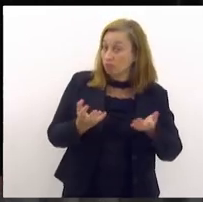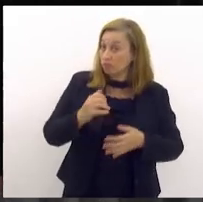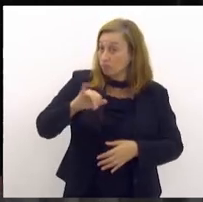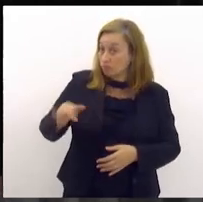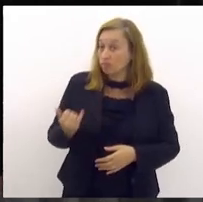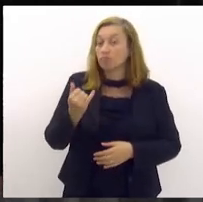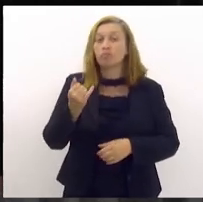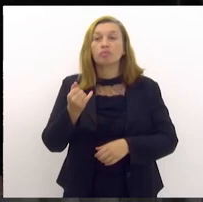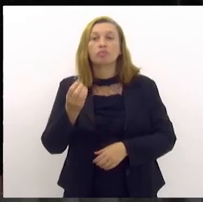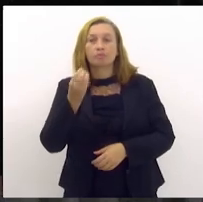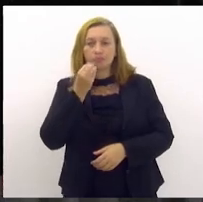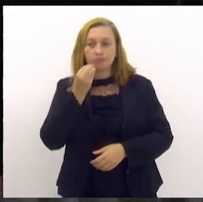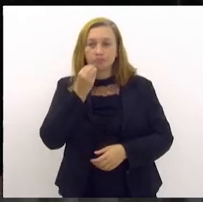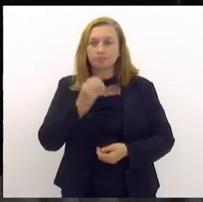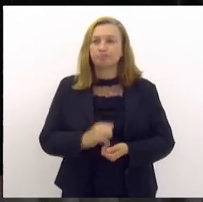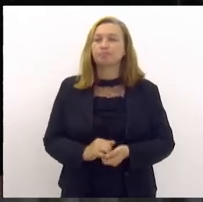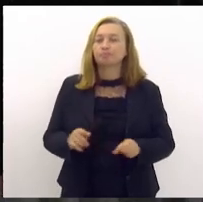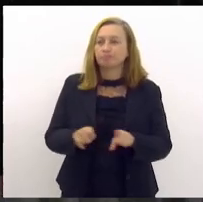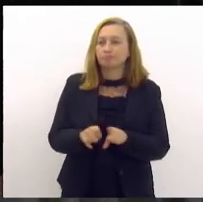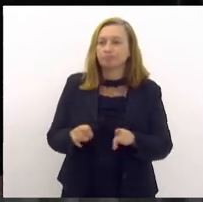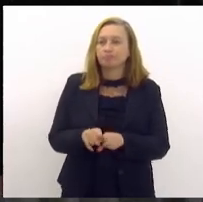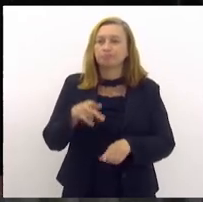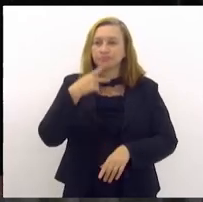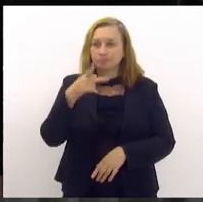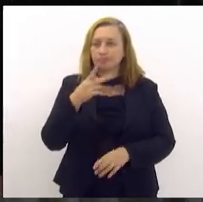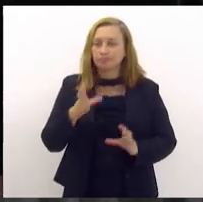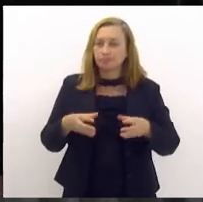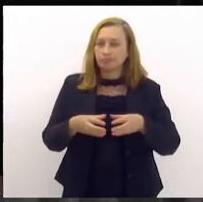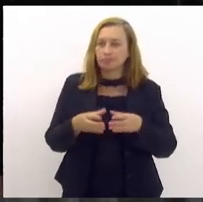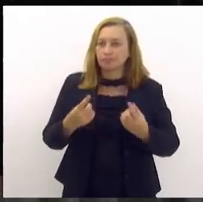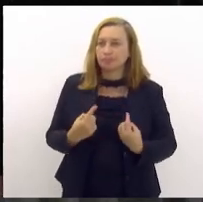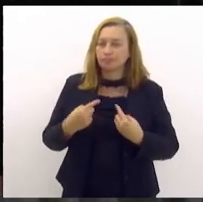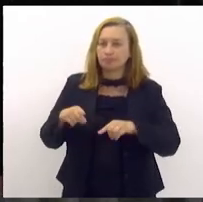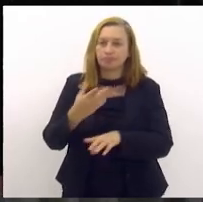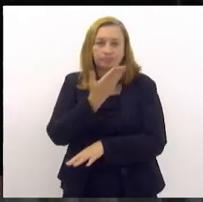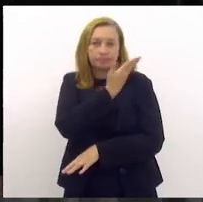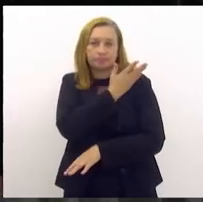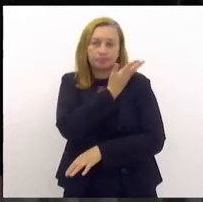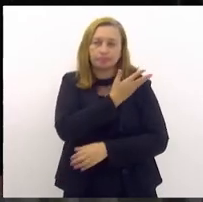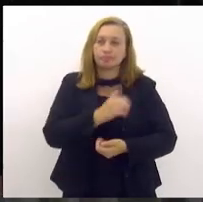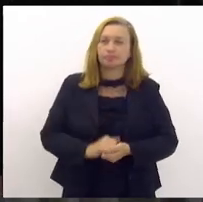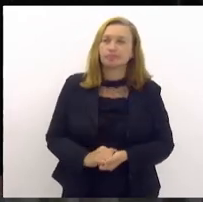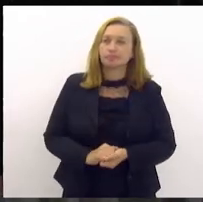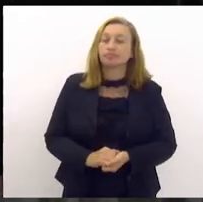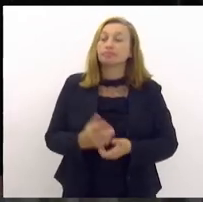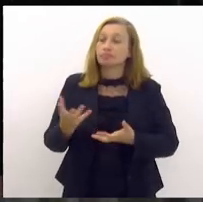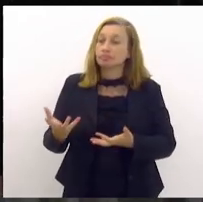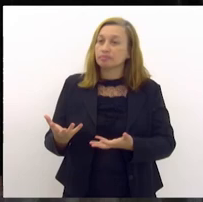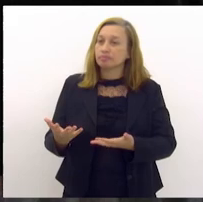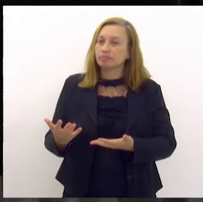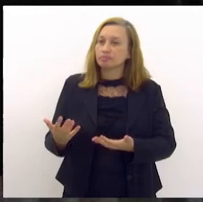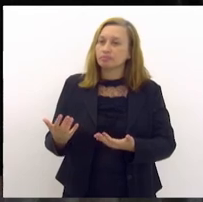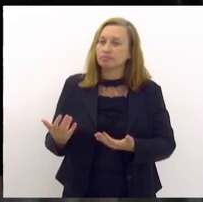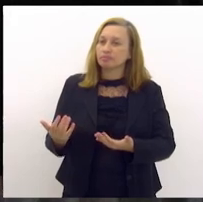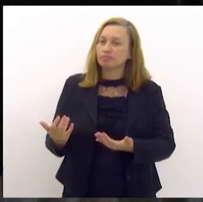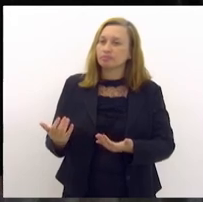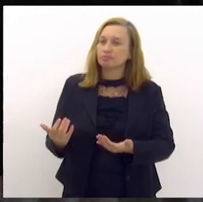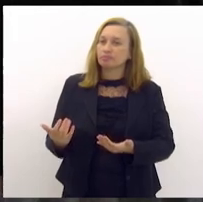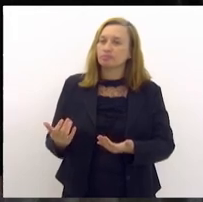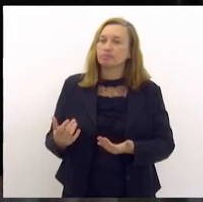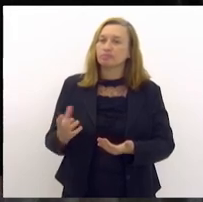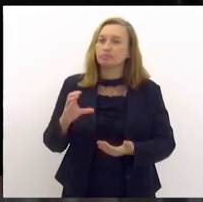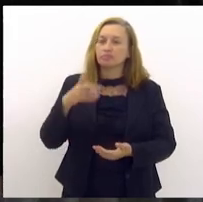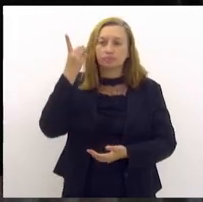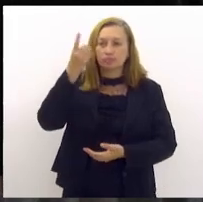aproveitar a oportunidade também para dizer que a Comissão de Combate às Discriminações tem recebido deputado Carlos